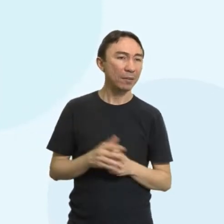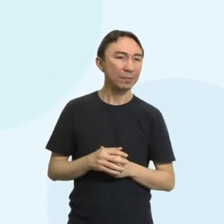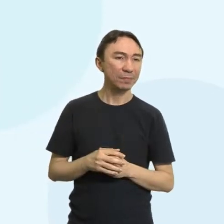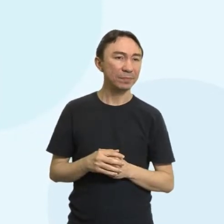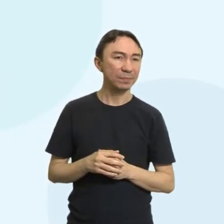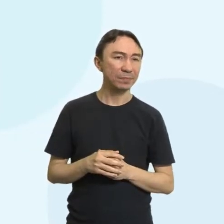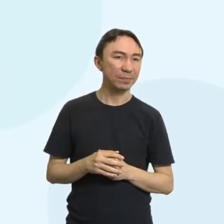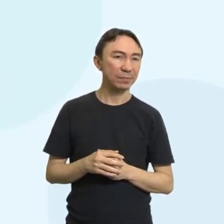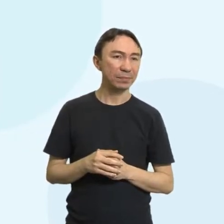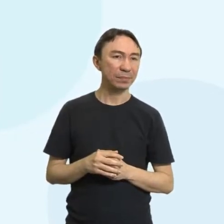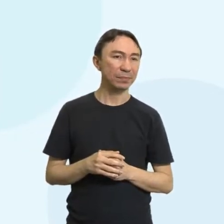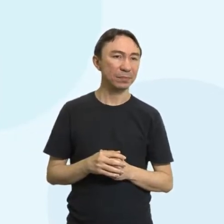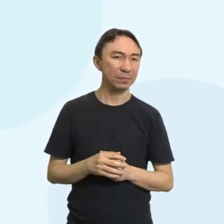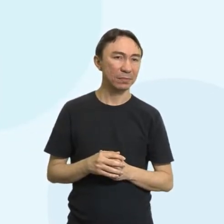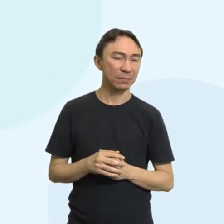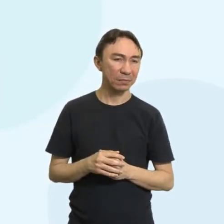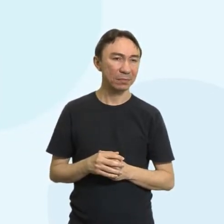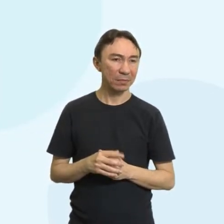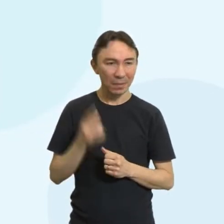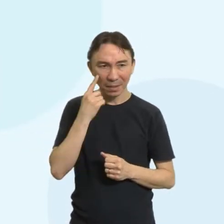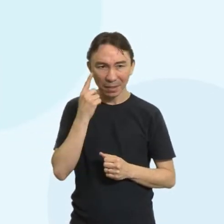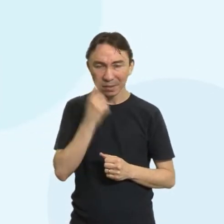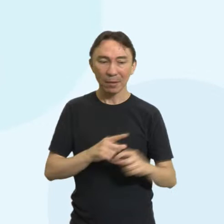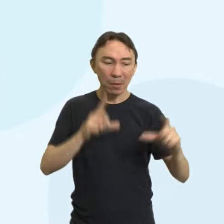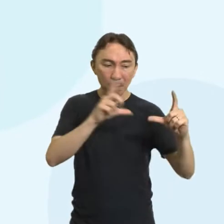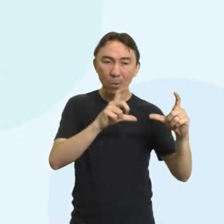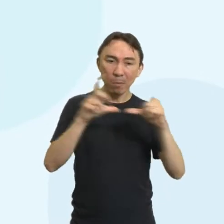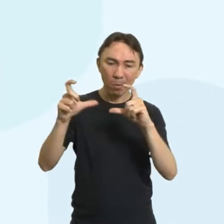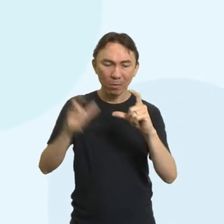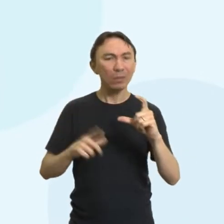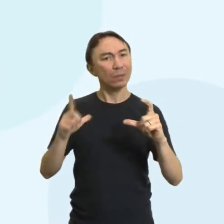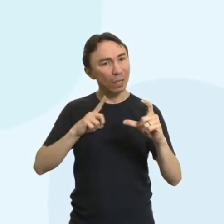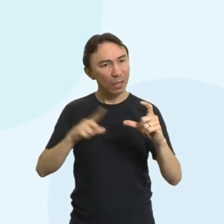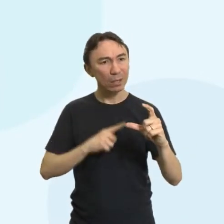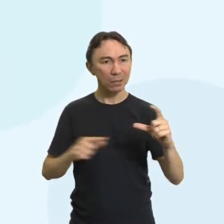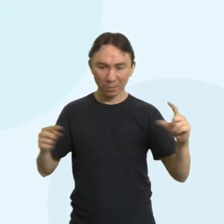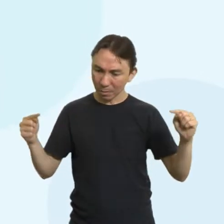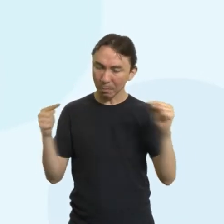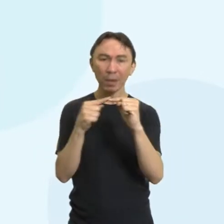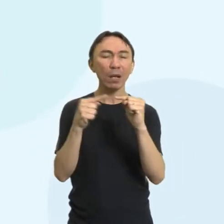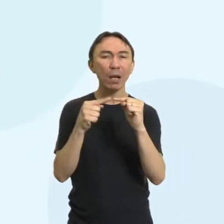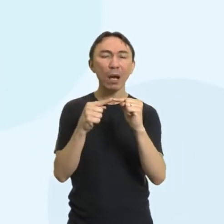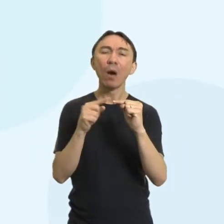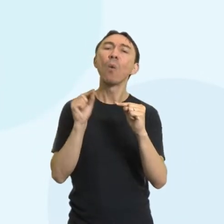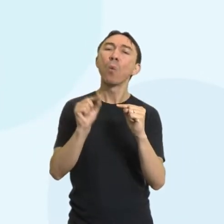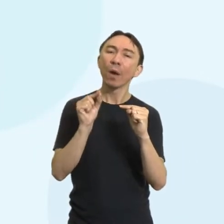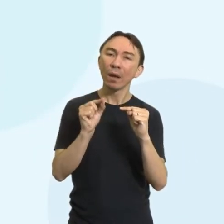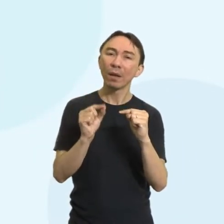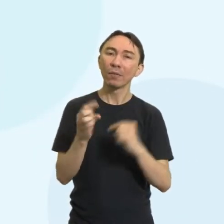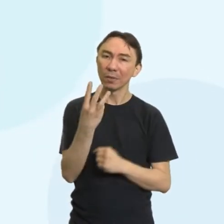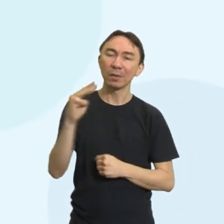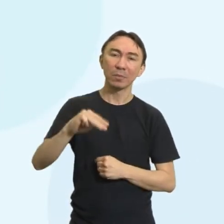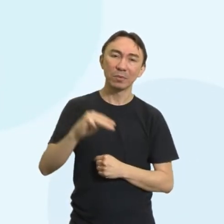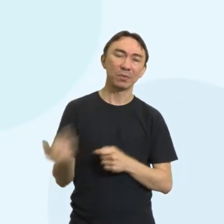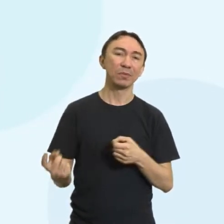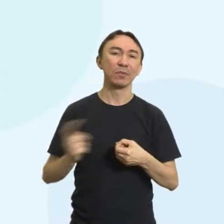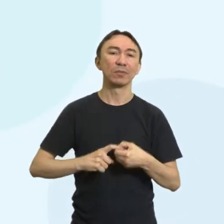Qual pode ser a relação entre essas duas imagens? Daqui a 3 minutinhos nós voltamos.